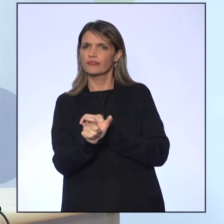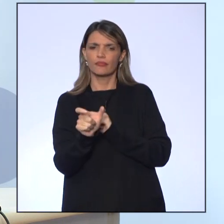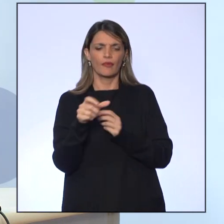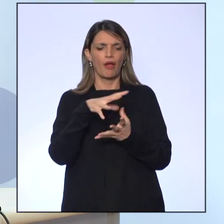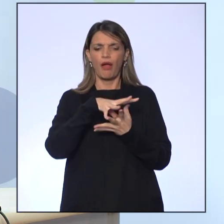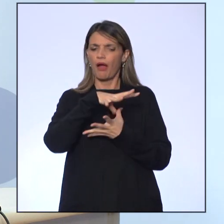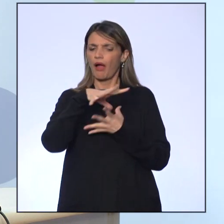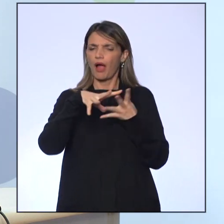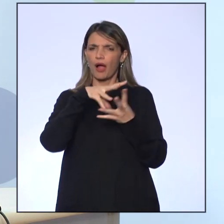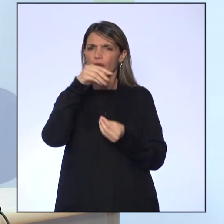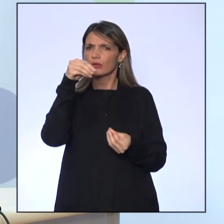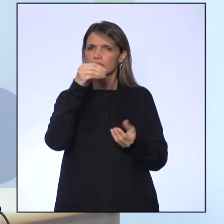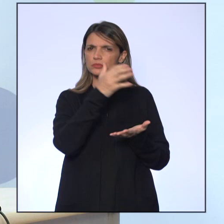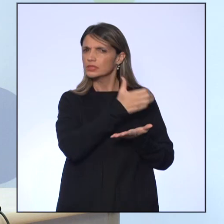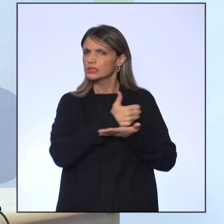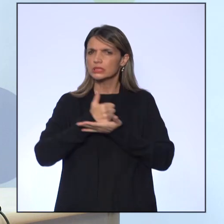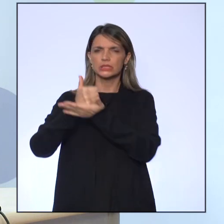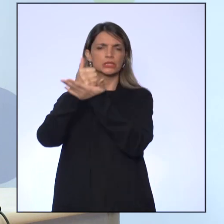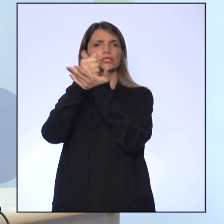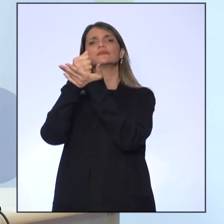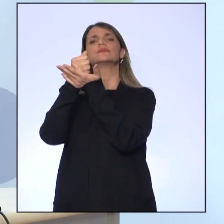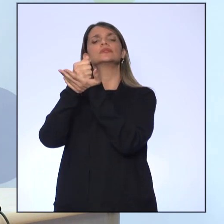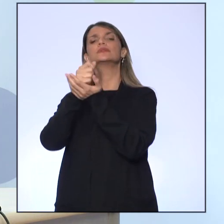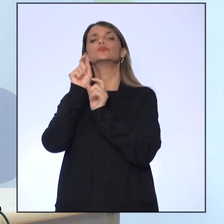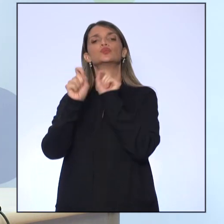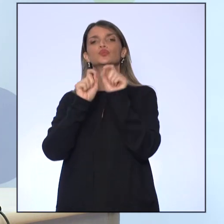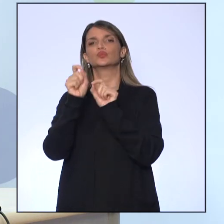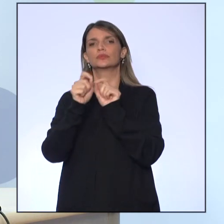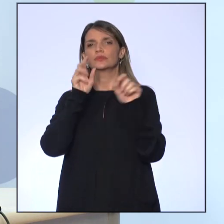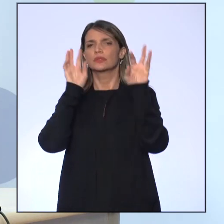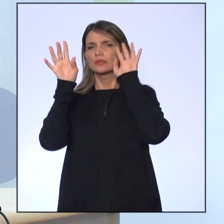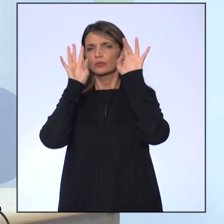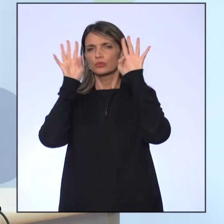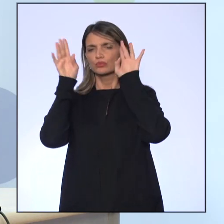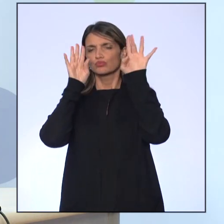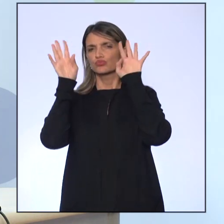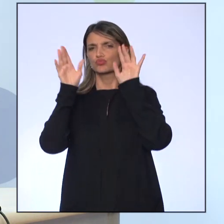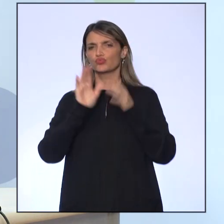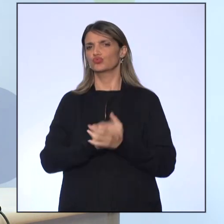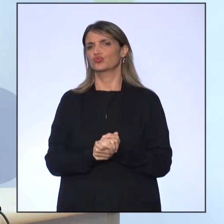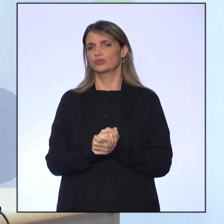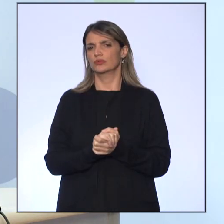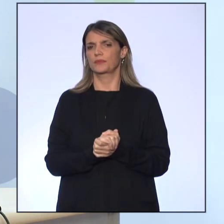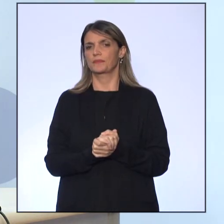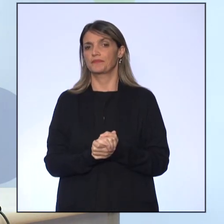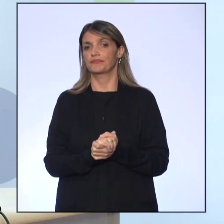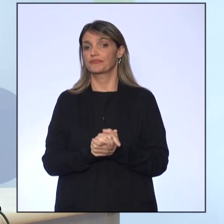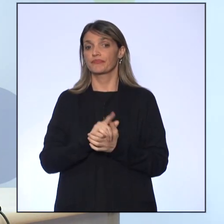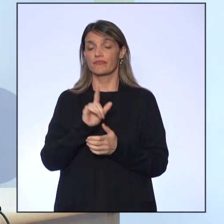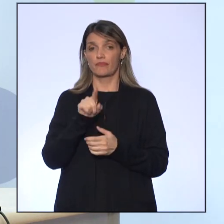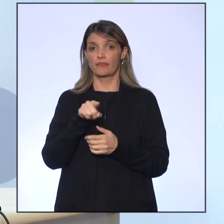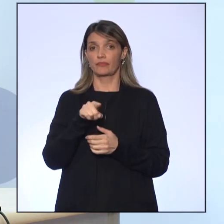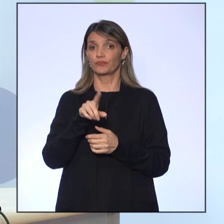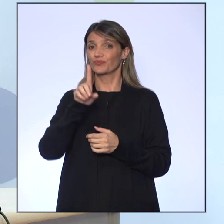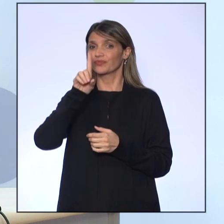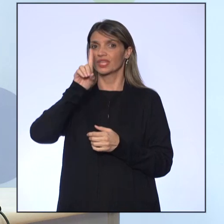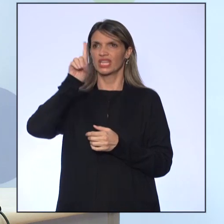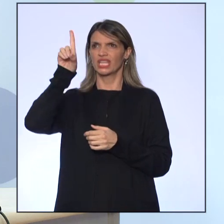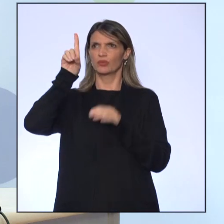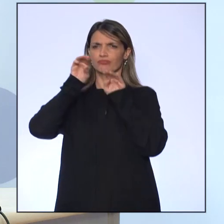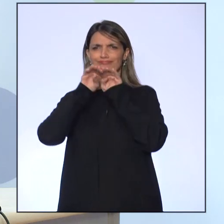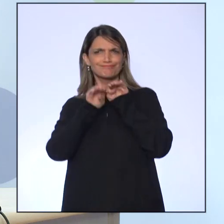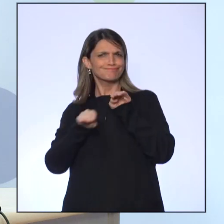da alma, a favor da salvação da alma, a sua teologia, parte do princípio do ideal de um Deus